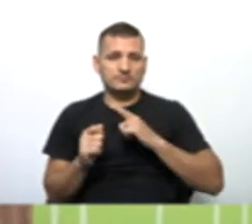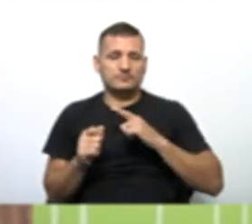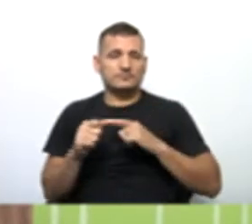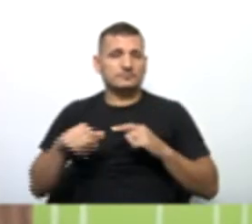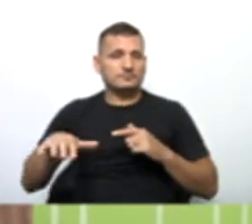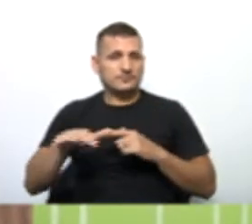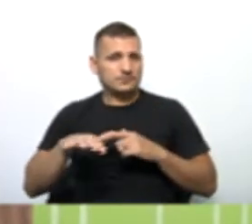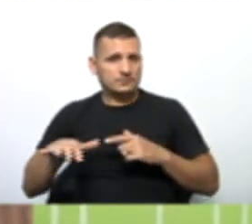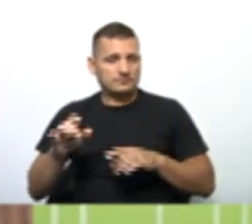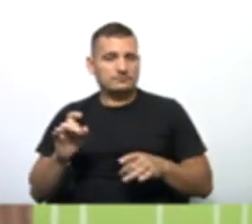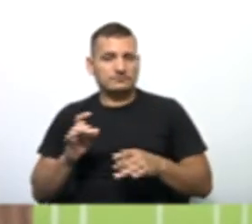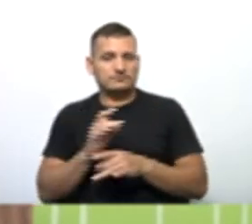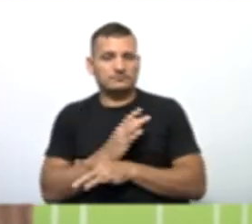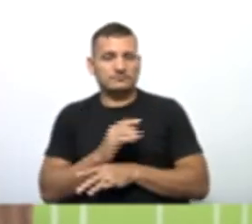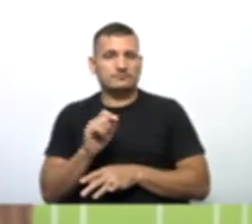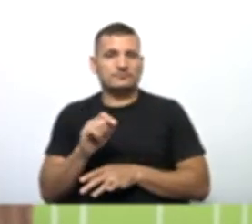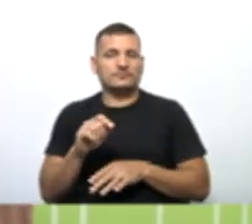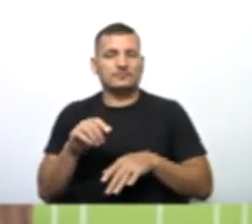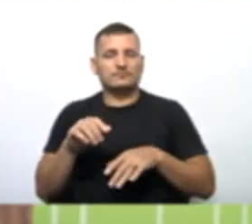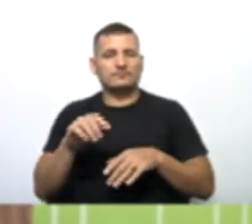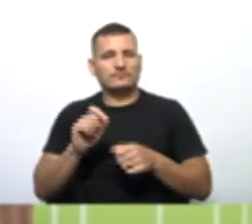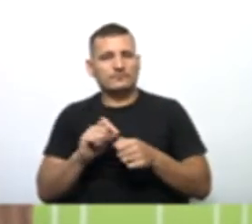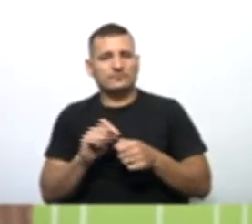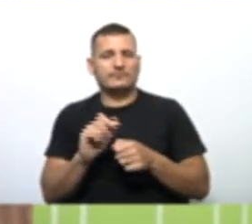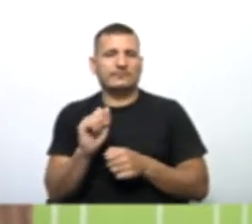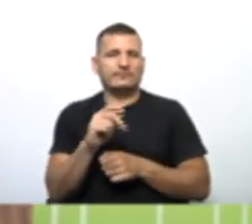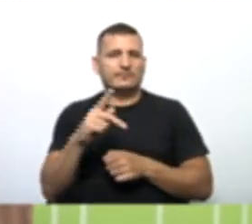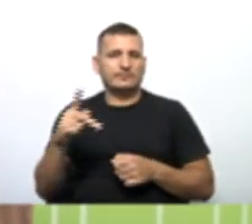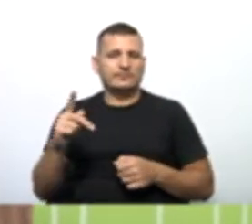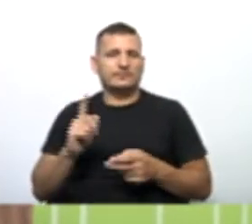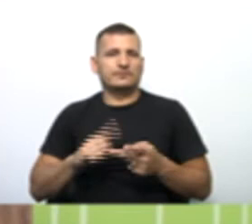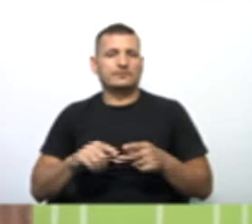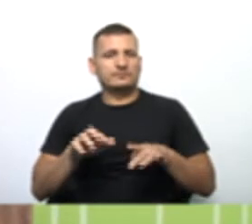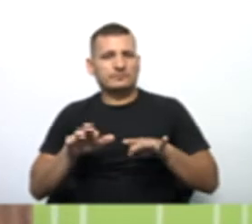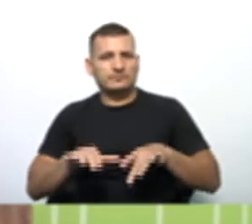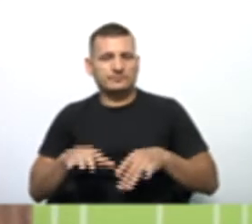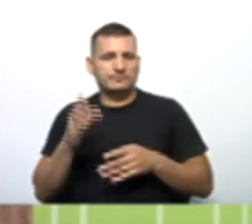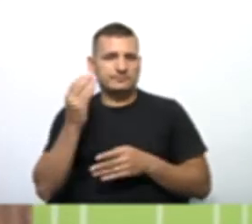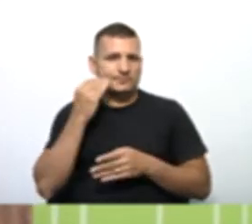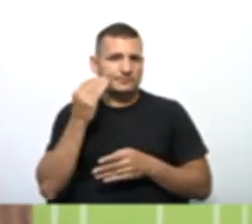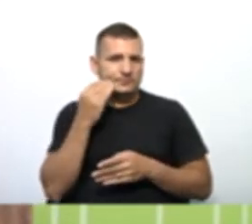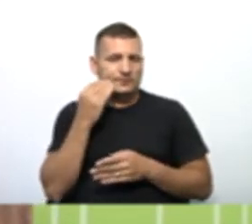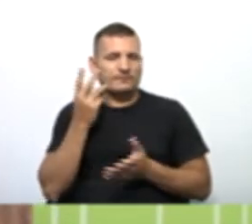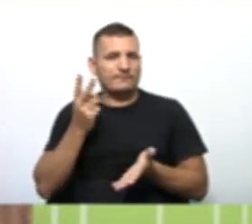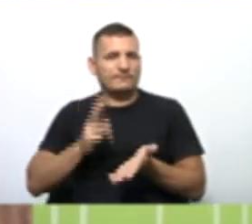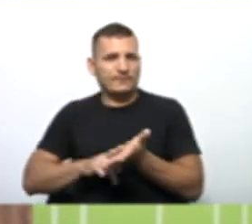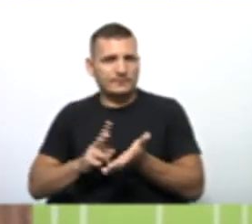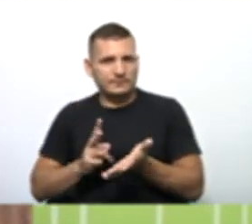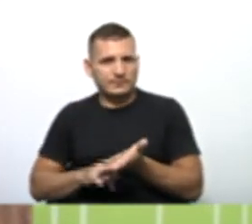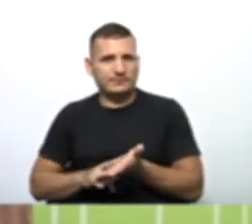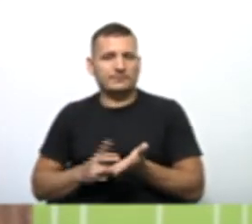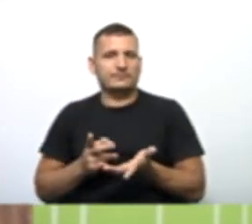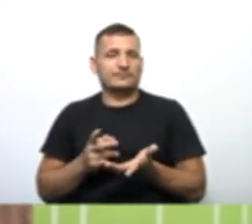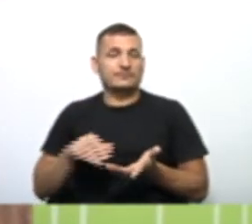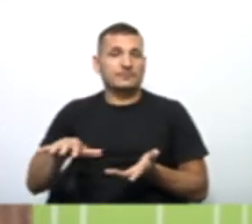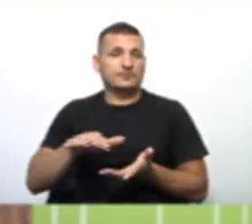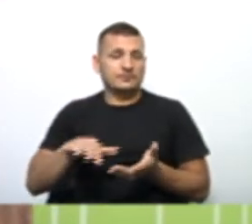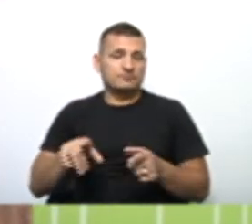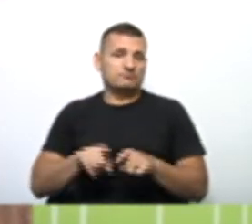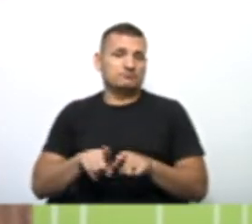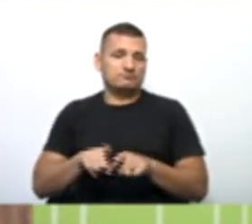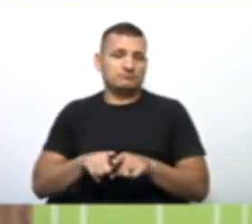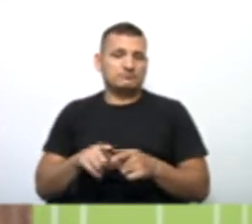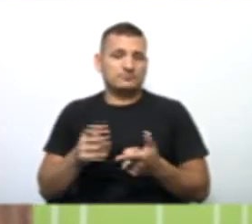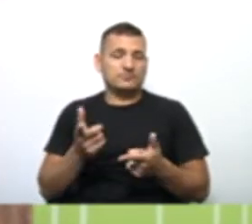preparado para desenvolver essas aplicações, poder testar, validar e etc. E um ambiente para colocar para funcionar. De preferência que